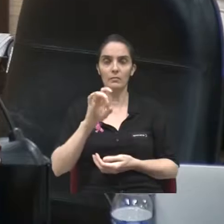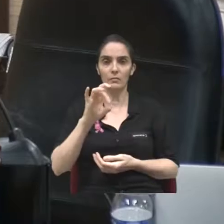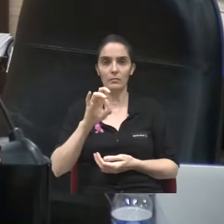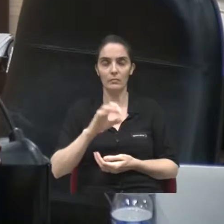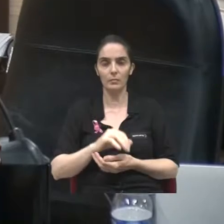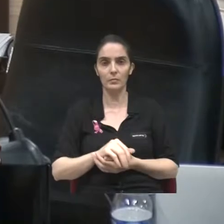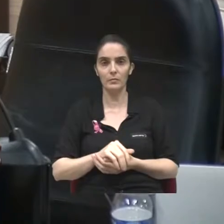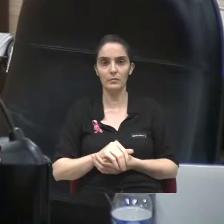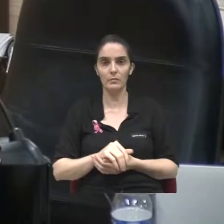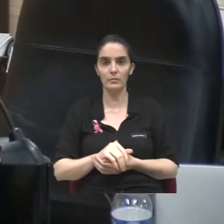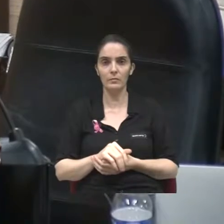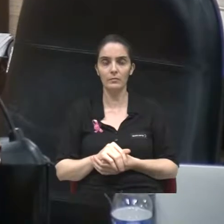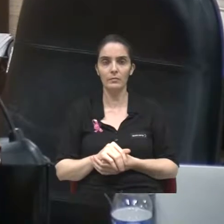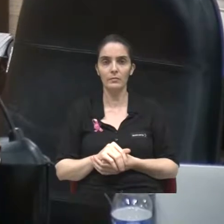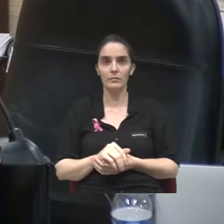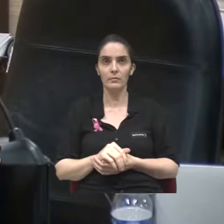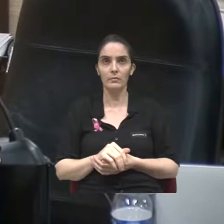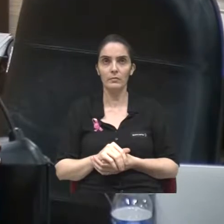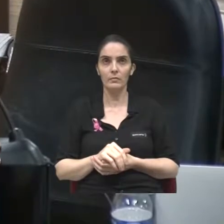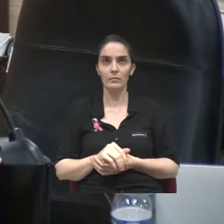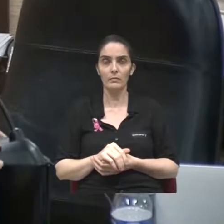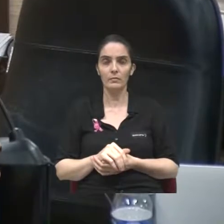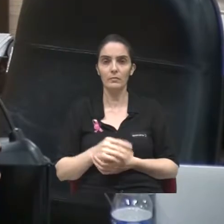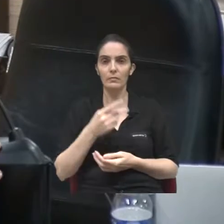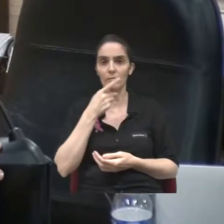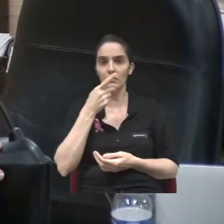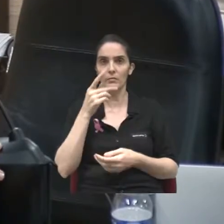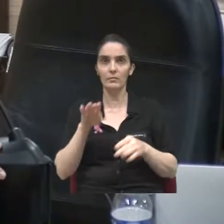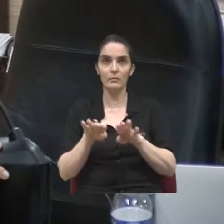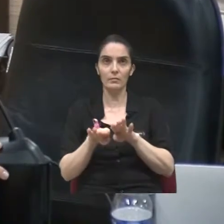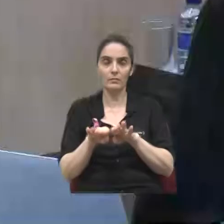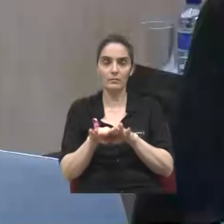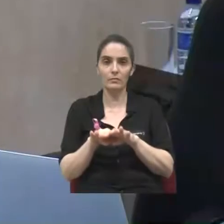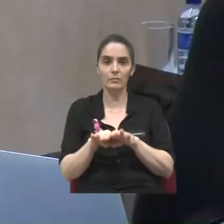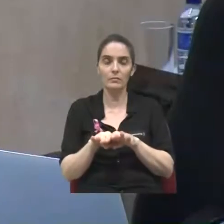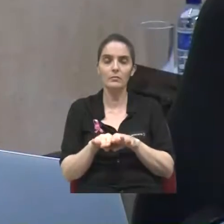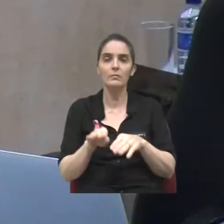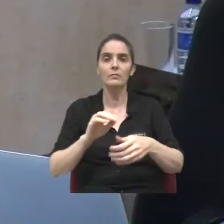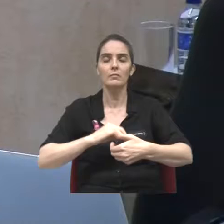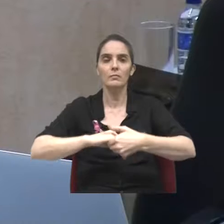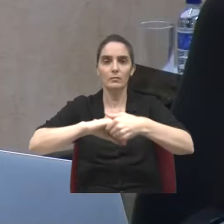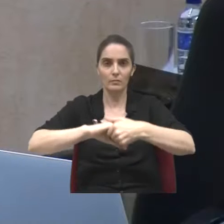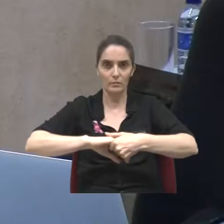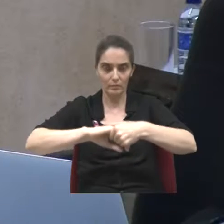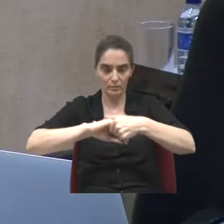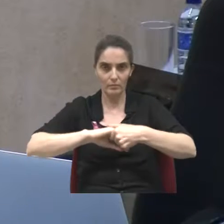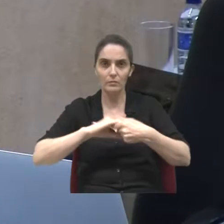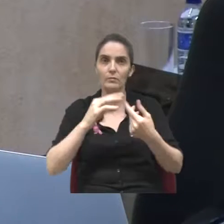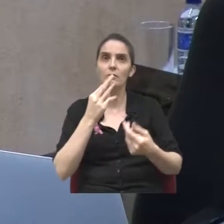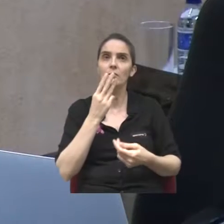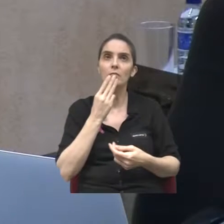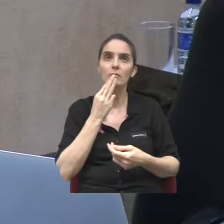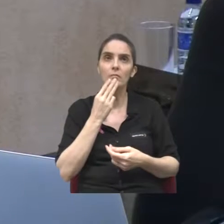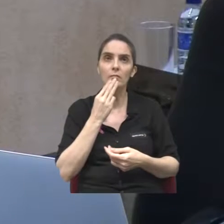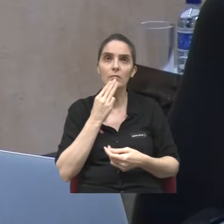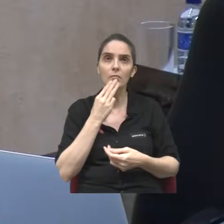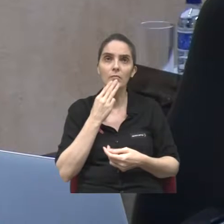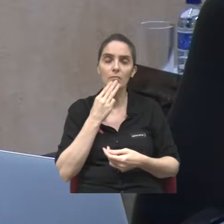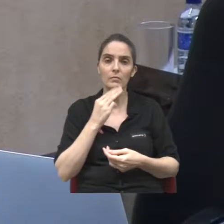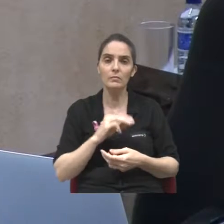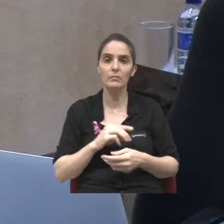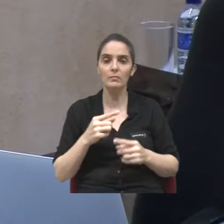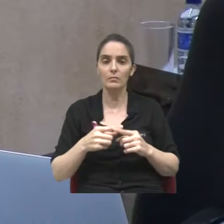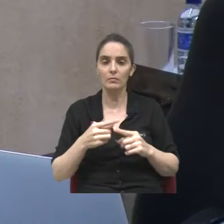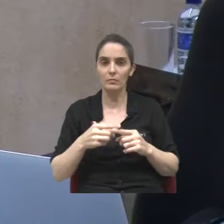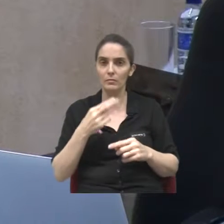os colegas, também no coro de congratulá-lo, vereador Vaguinho. Sempre esteve à frente de pautas